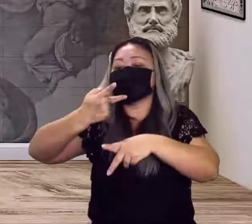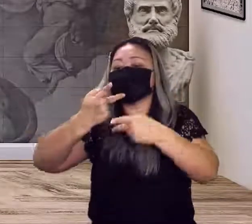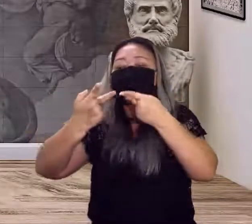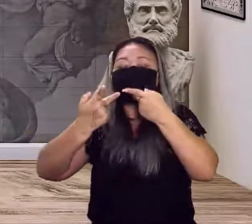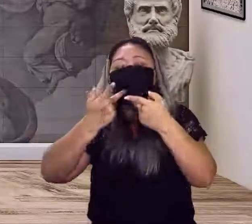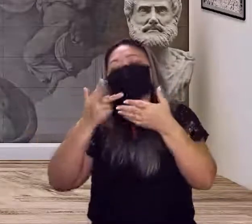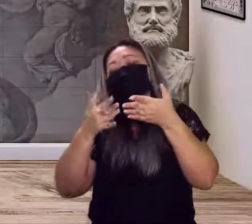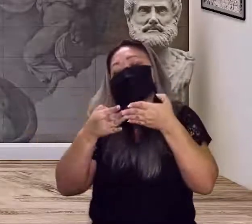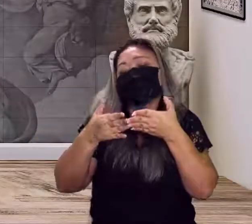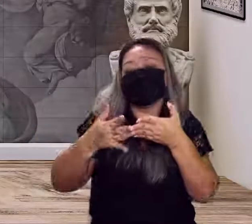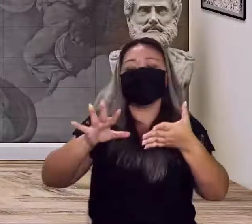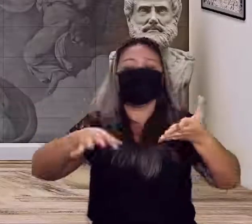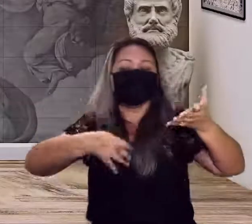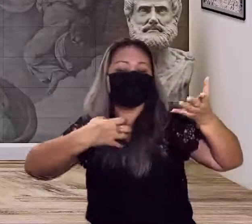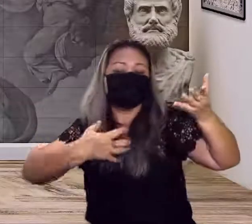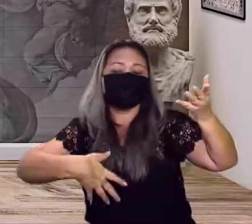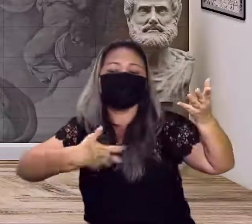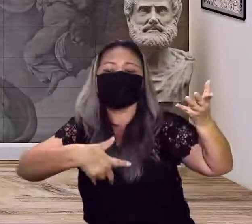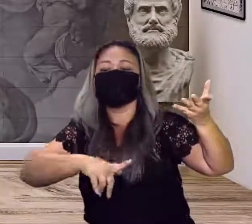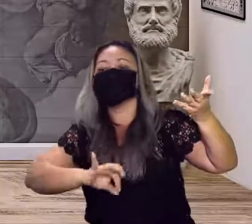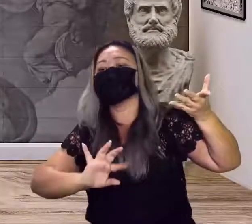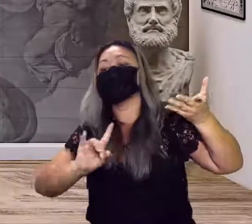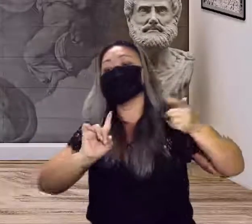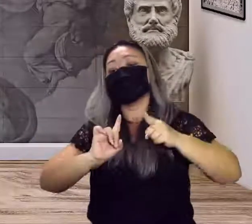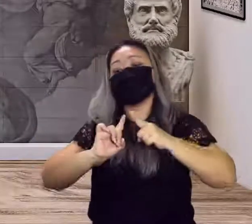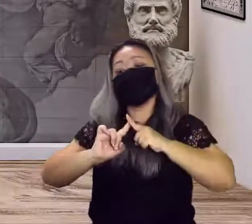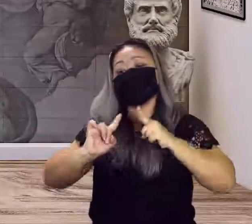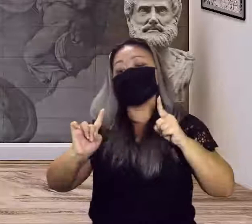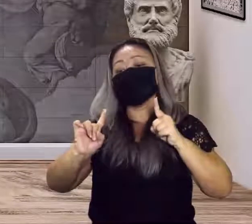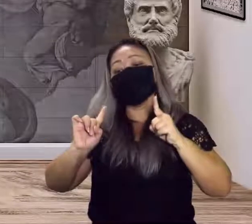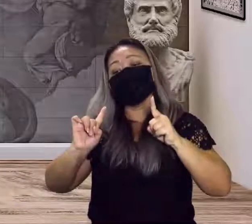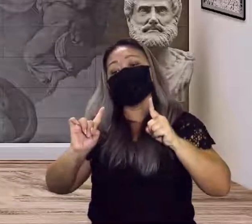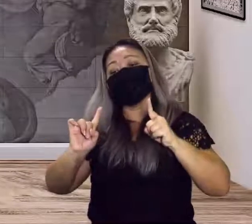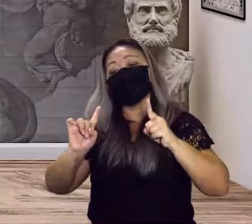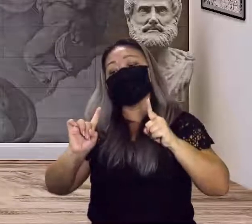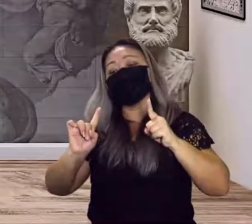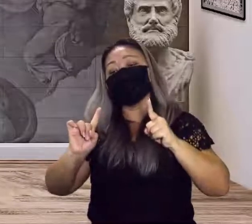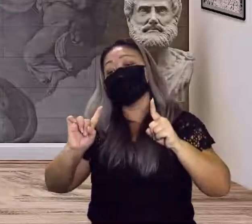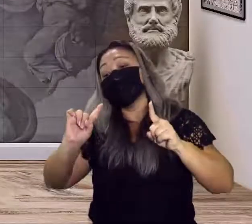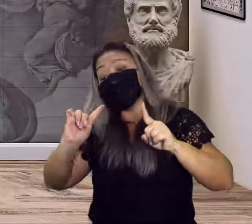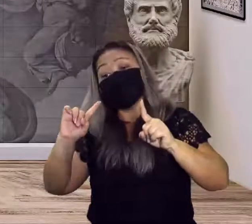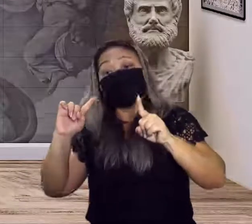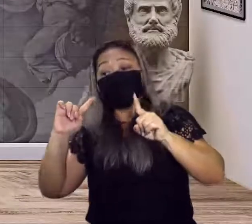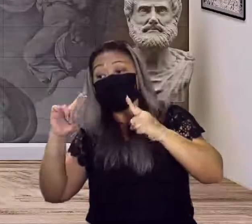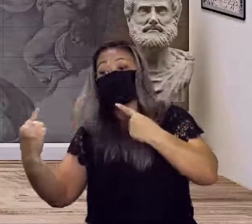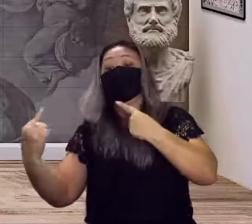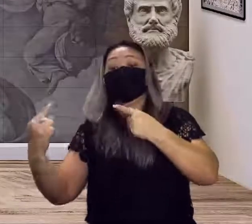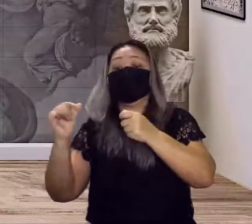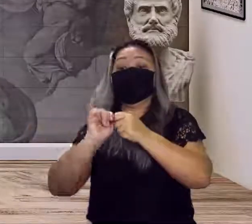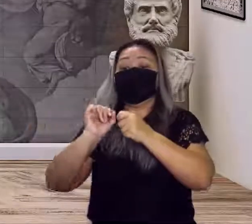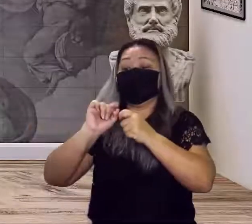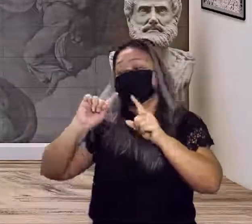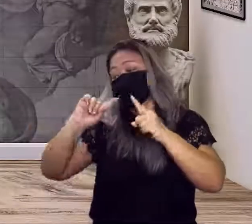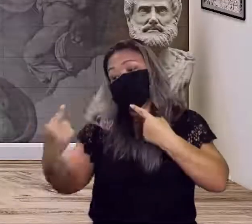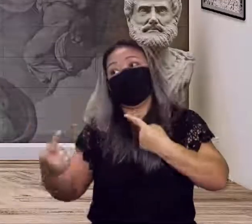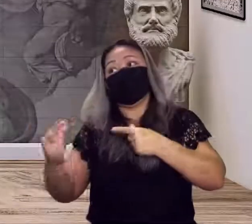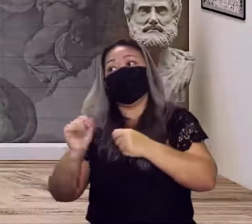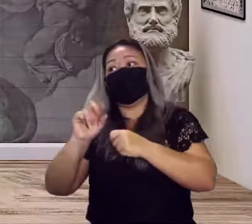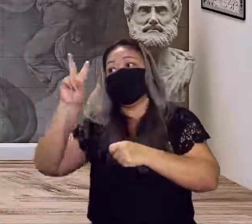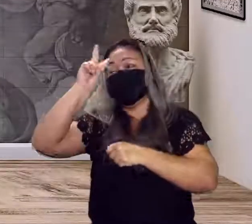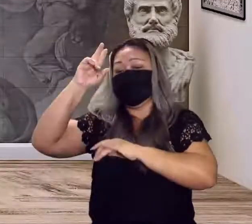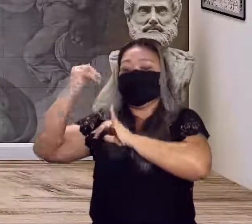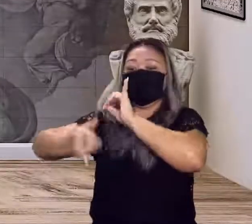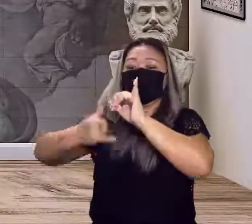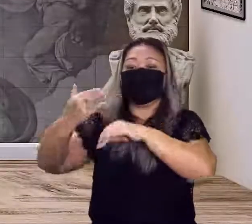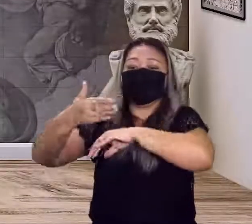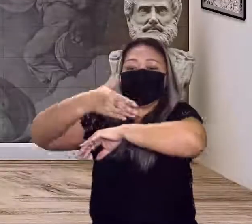tinha uma canoa, tinha um violão lindo, etc. Mas ele não pode se ir contra, né? Ter contradições à história, o